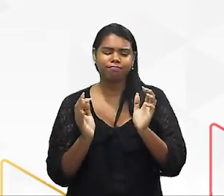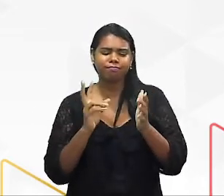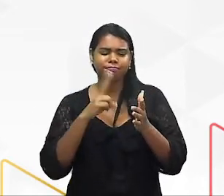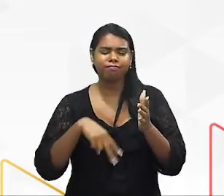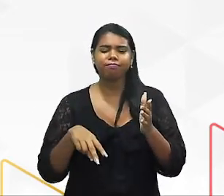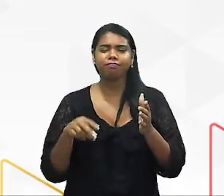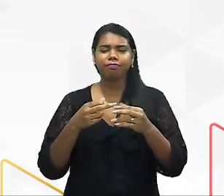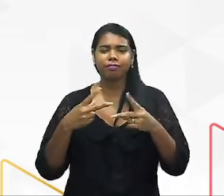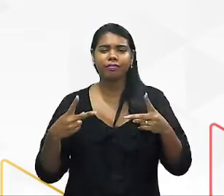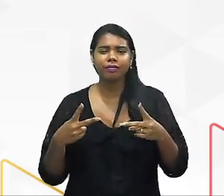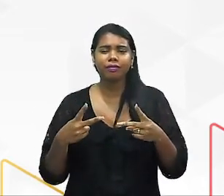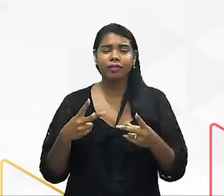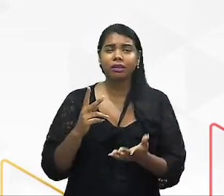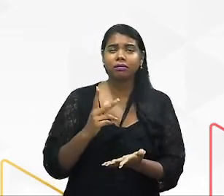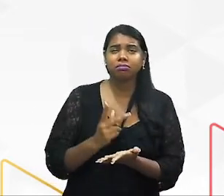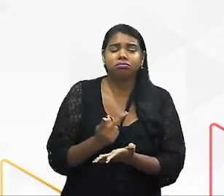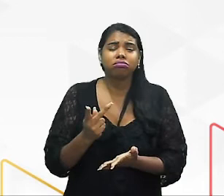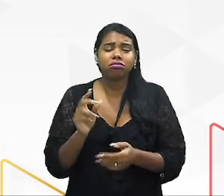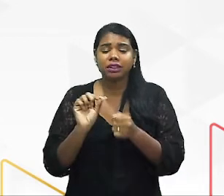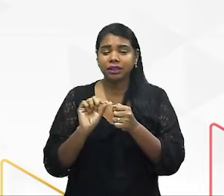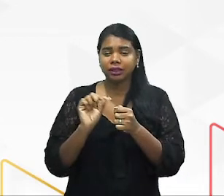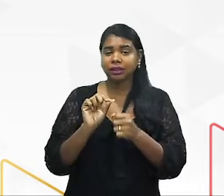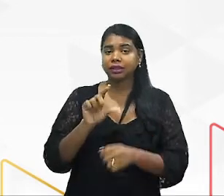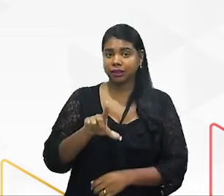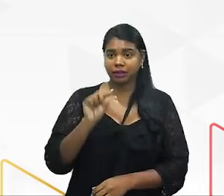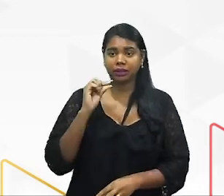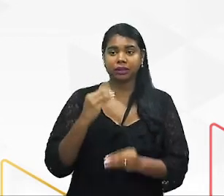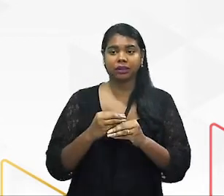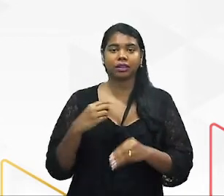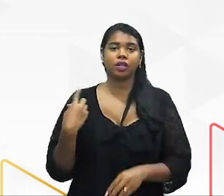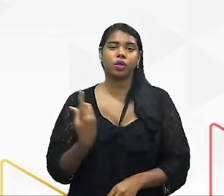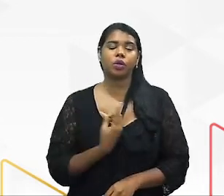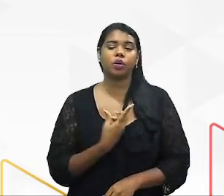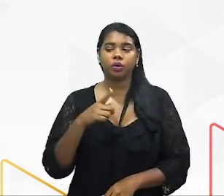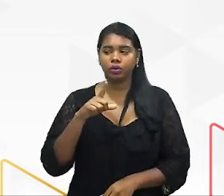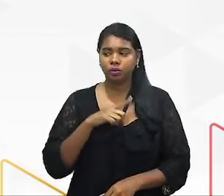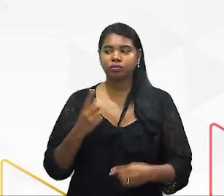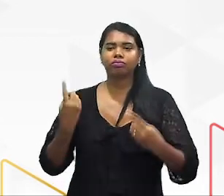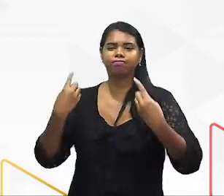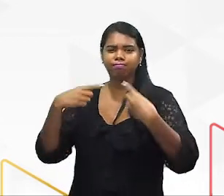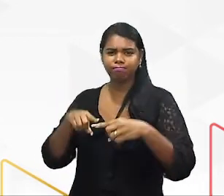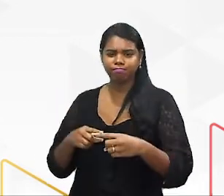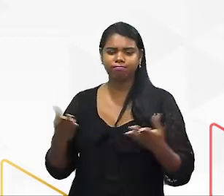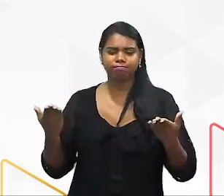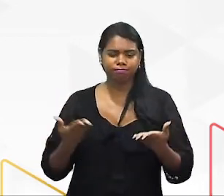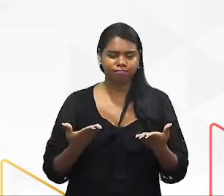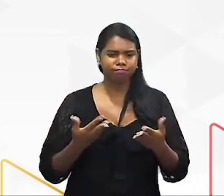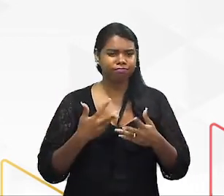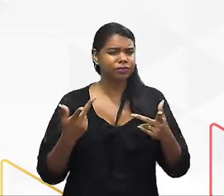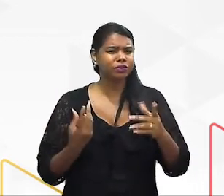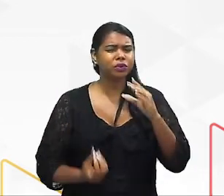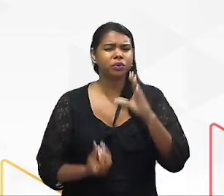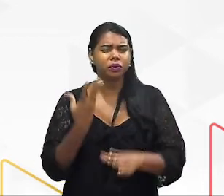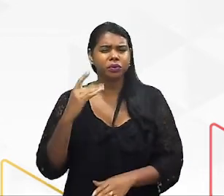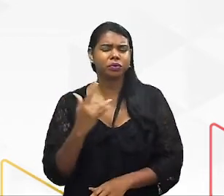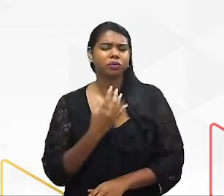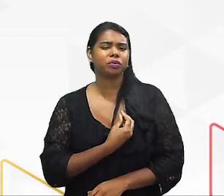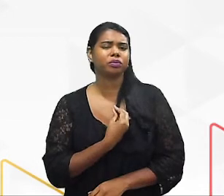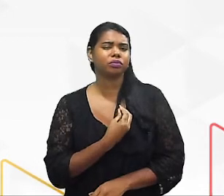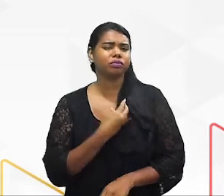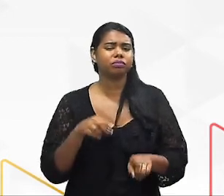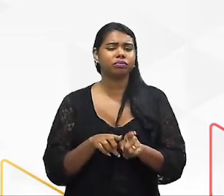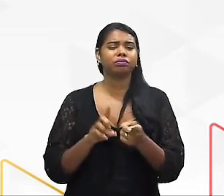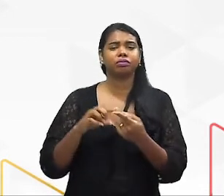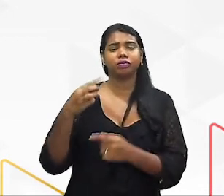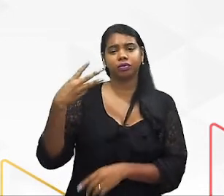dilemas, porque vez ou outras, para a gente fazer escolhas, a gente vai ter que enfrentar e lidar com dilemas. Esse sistema conta